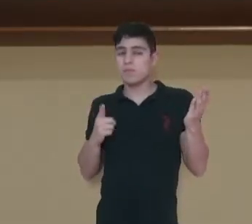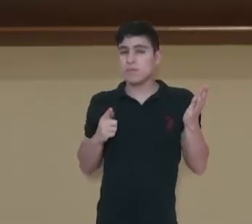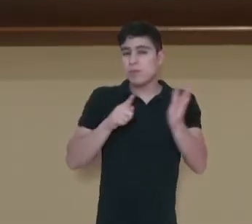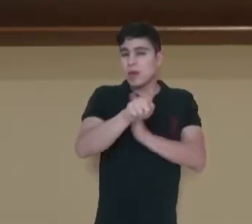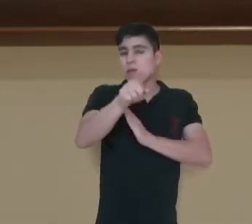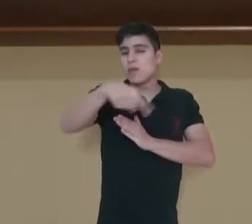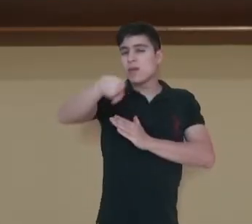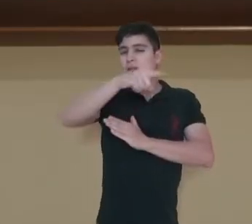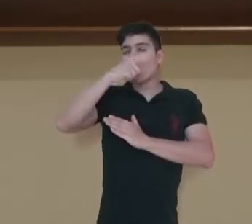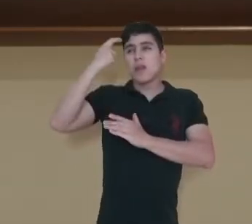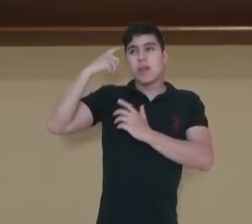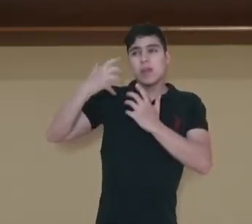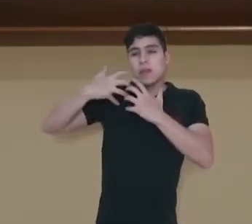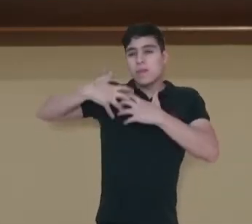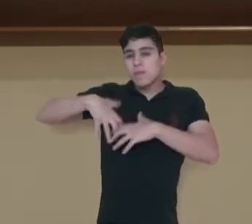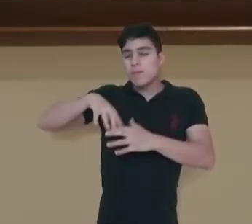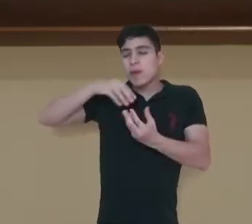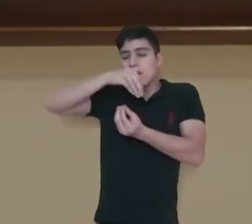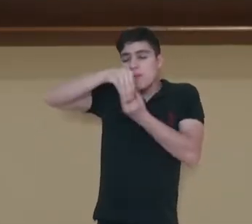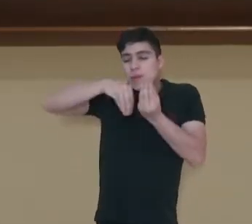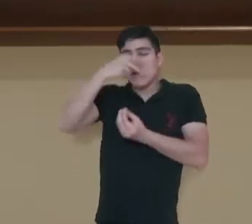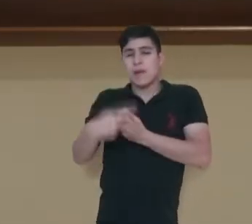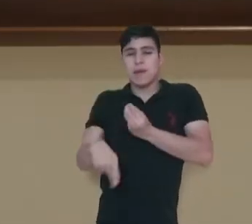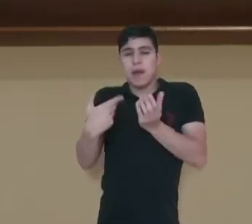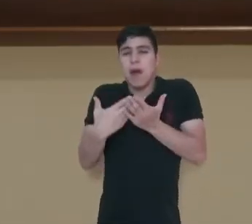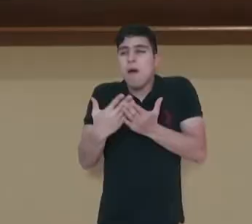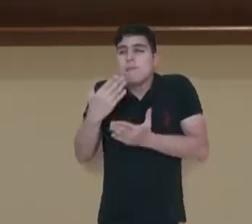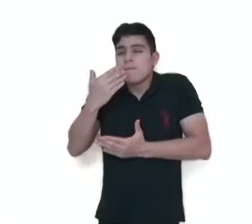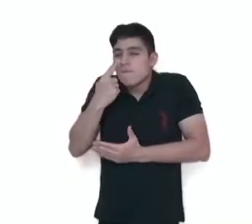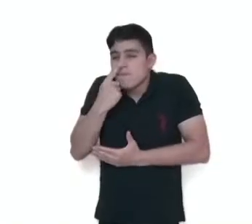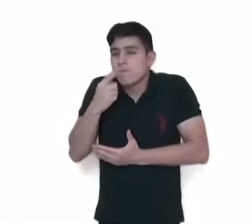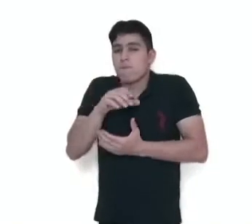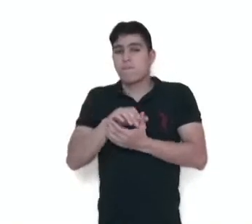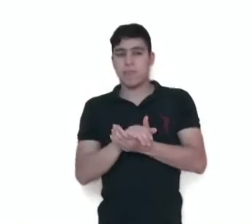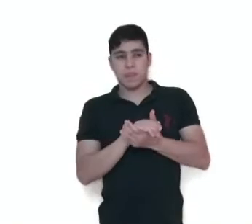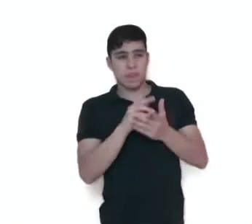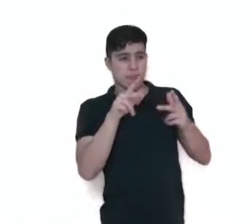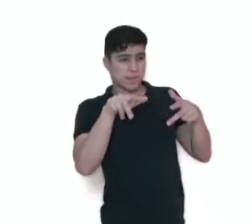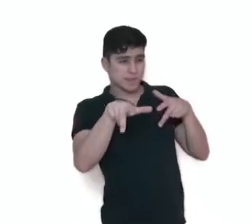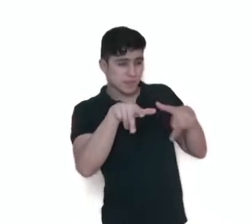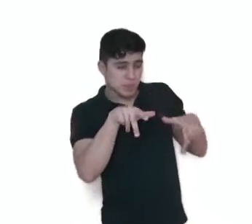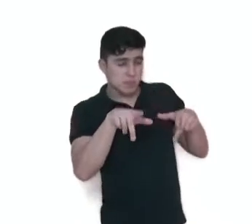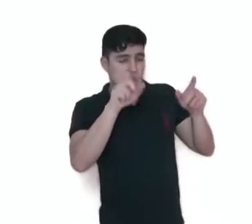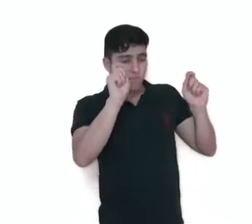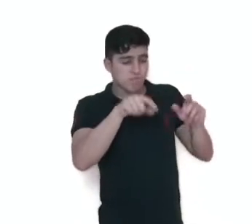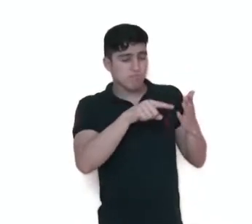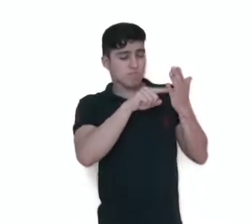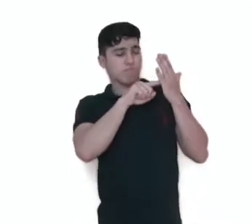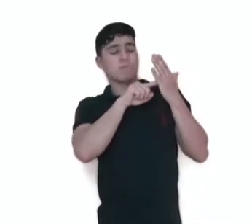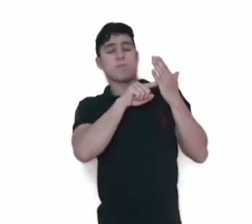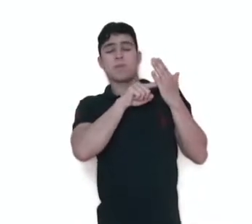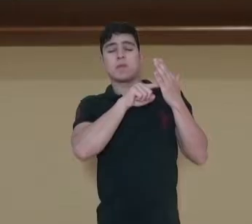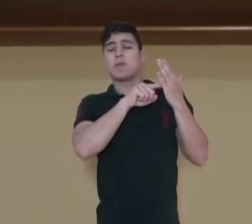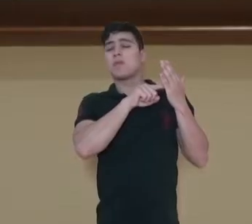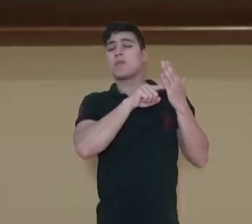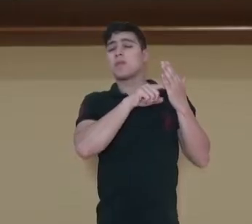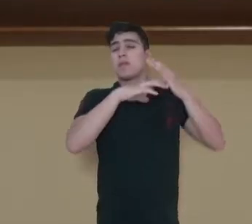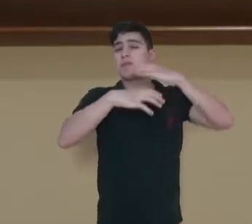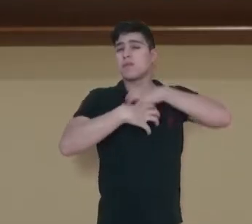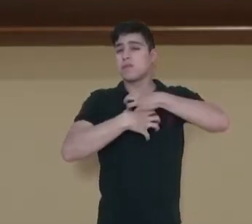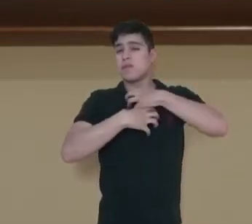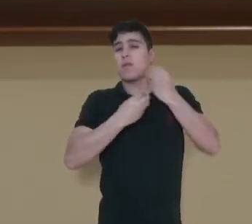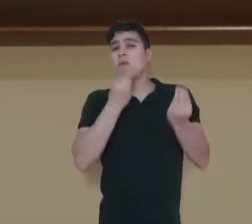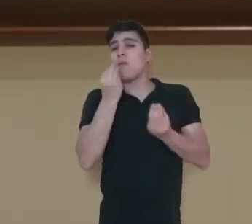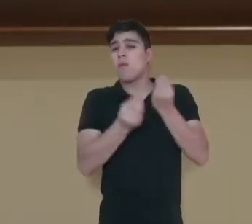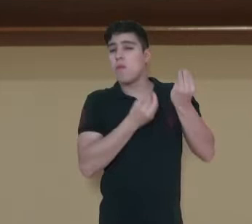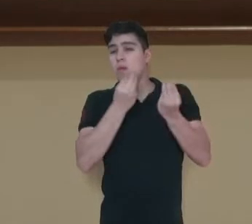gente tentar entrar no clima dessa aula. O rap pode se tornar um meio de uma geração ter a sua voz ouvida pelo mundo? Você acha que de repente